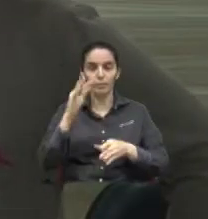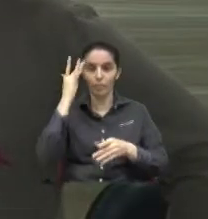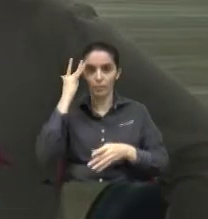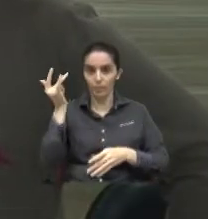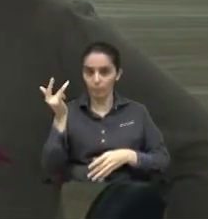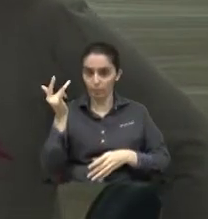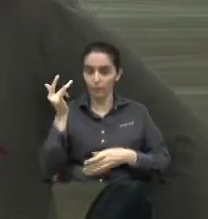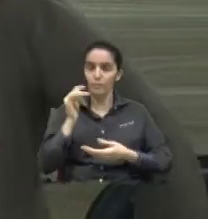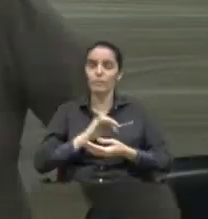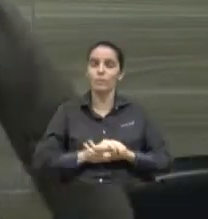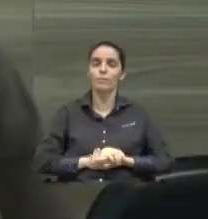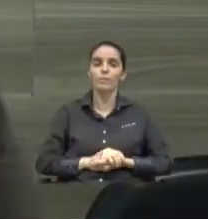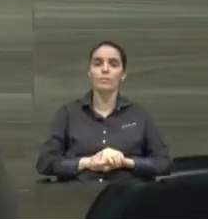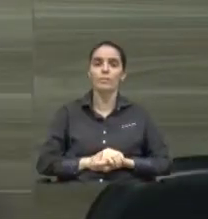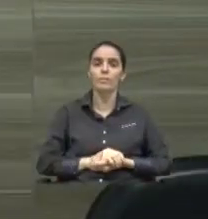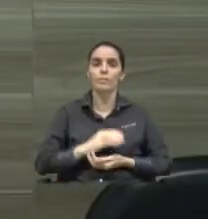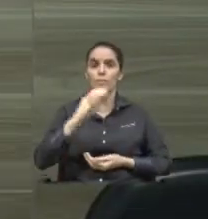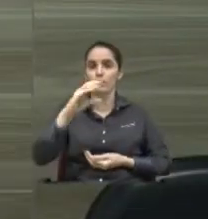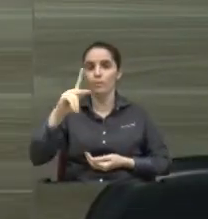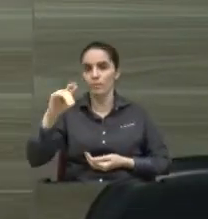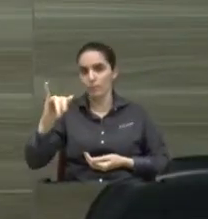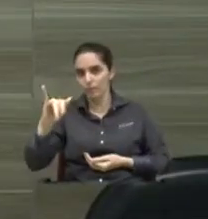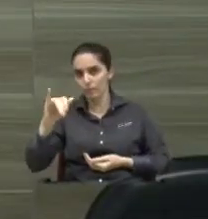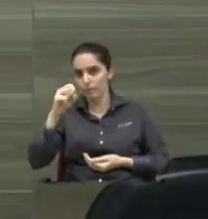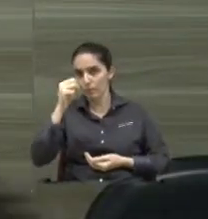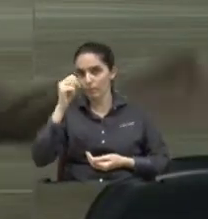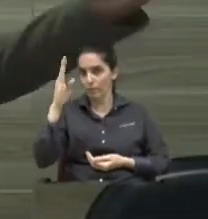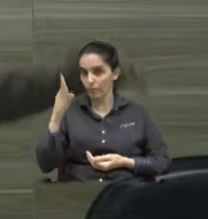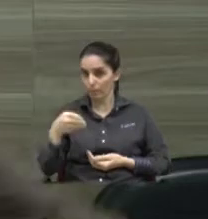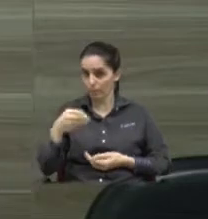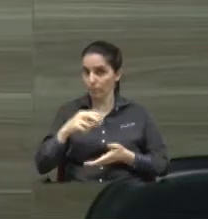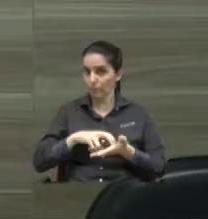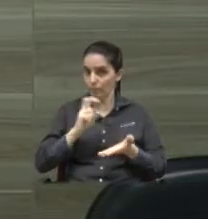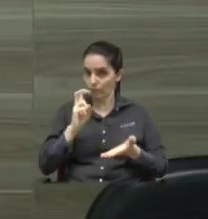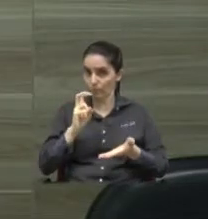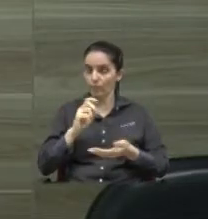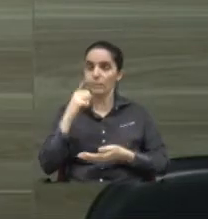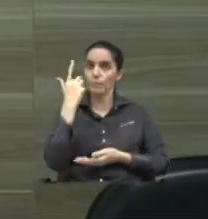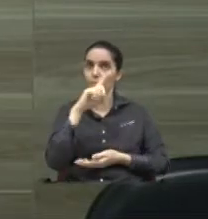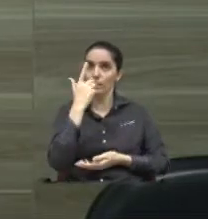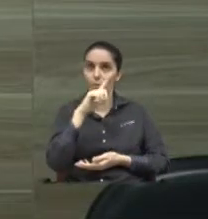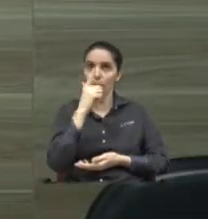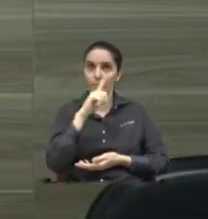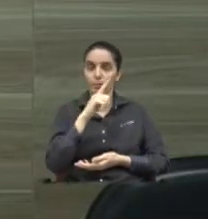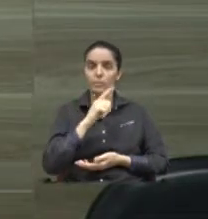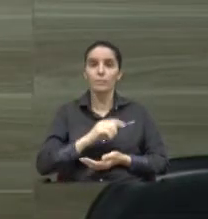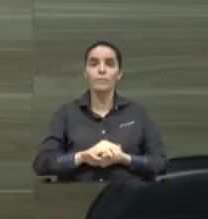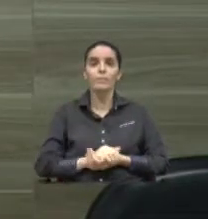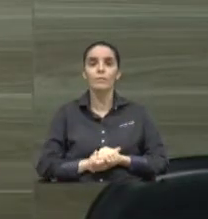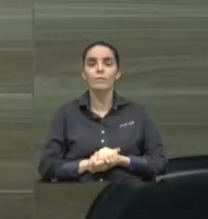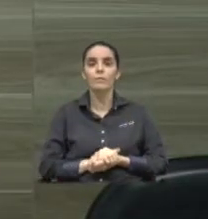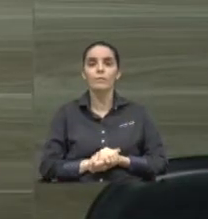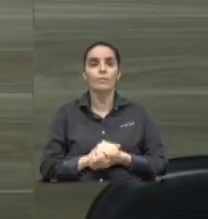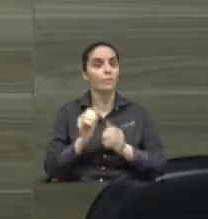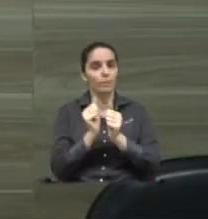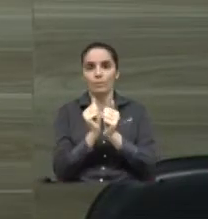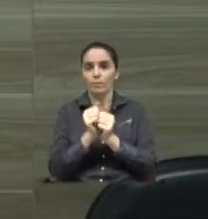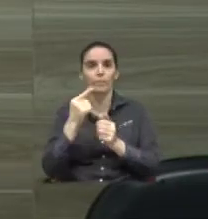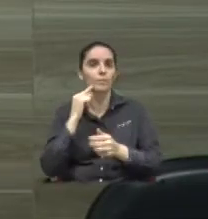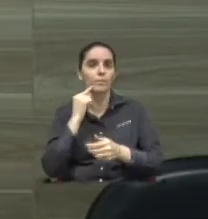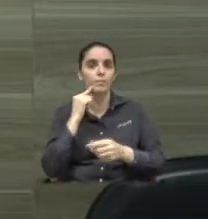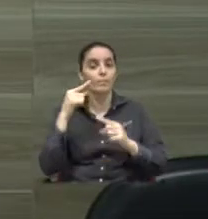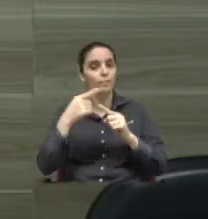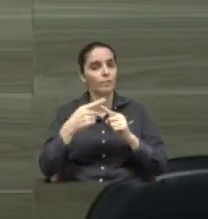temos CPI às 8h30 da manhã, então o vereador Alemão não estará com o senhor, porque ele estará